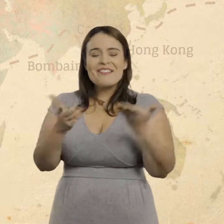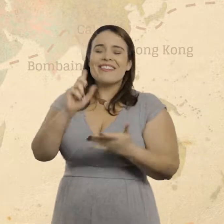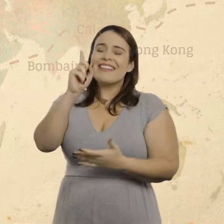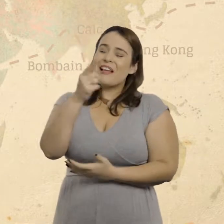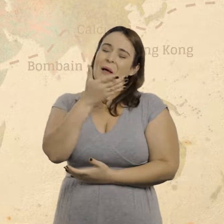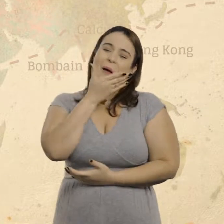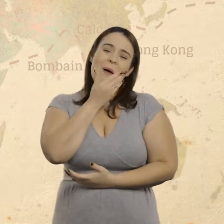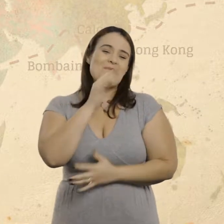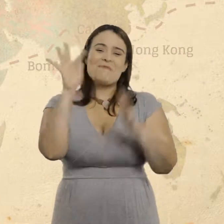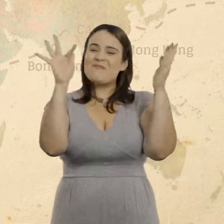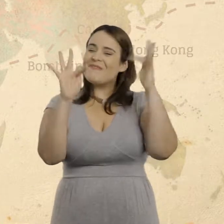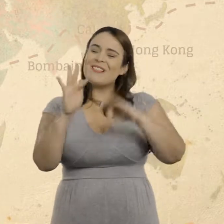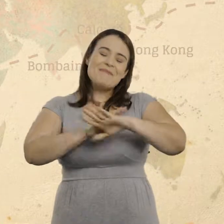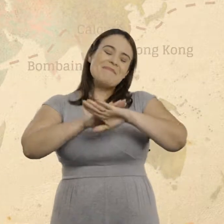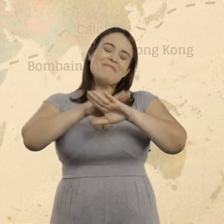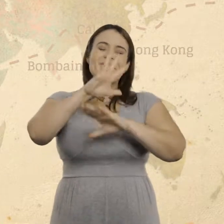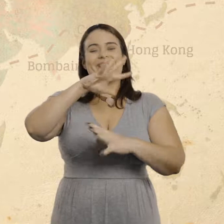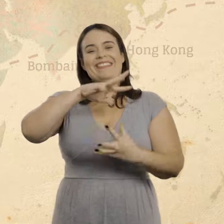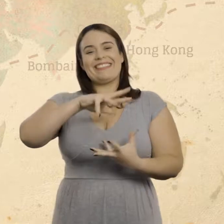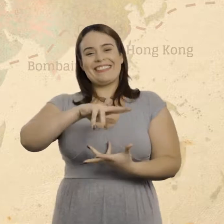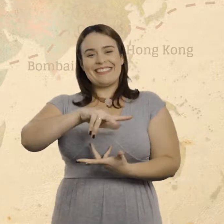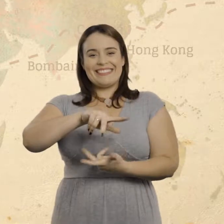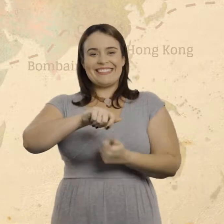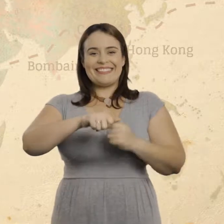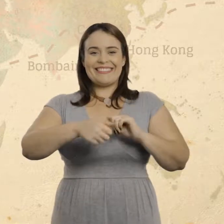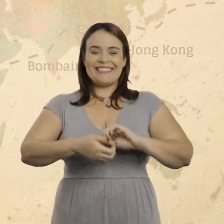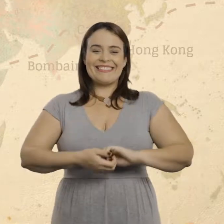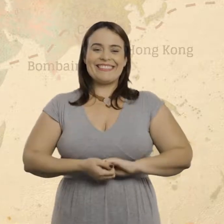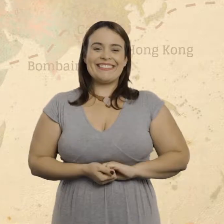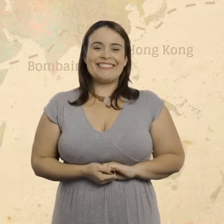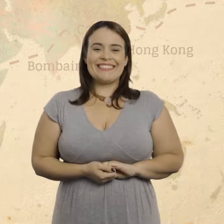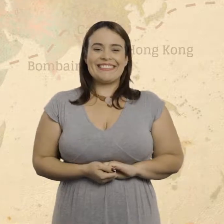que fez dele o homem mais feliz do mundo.